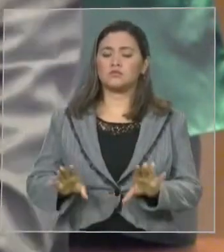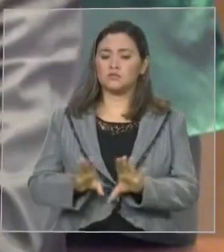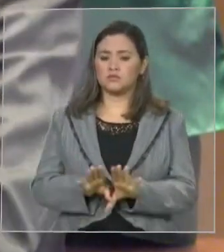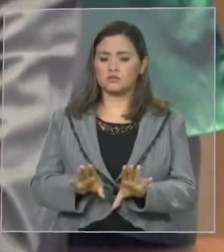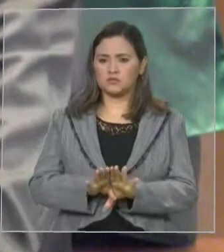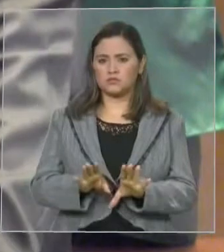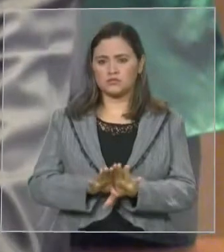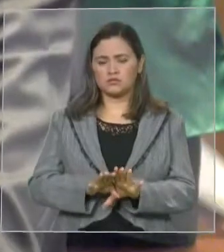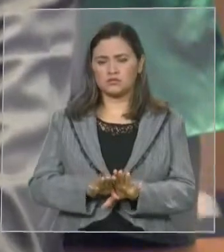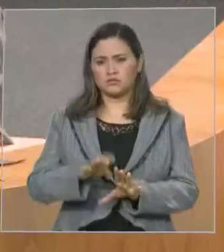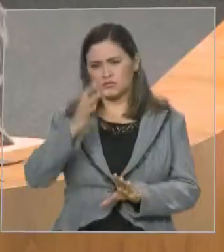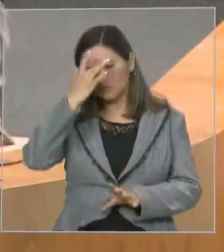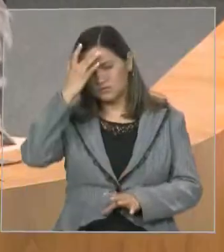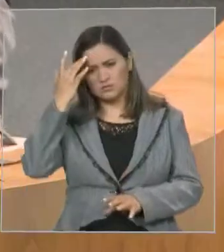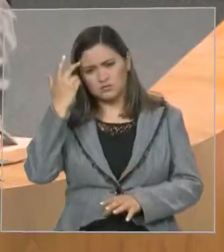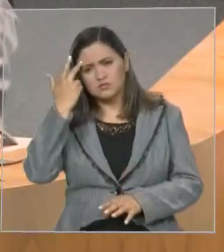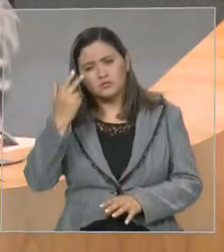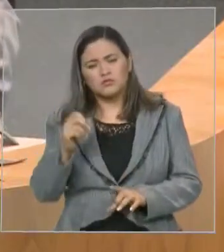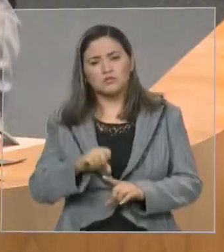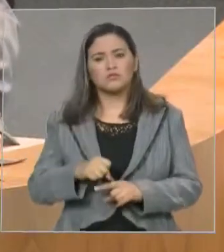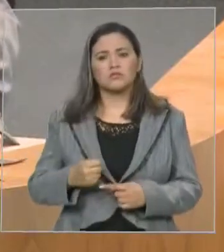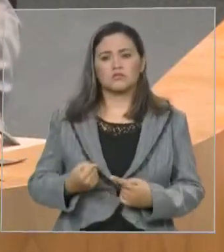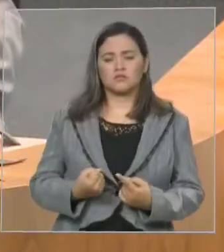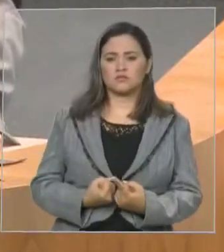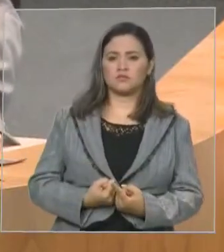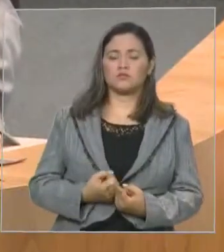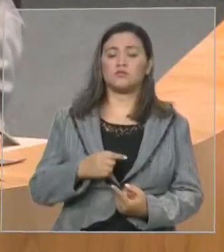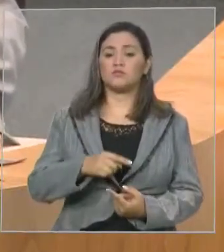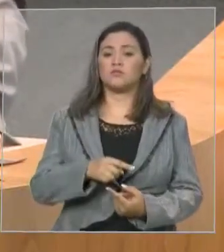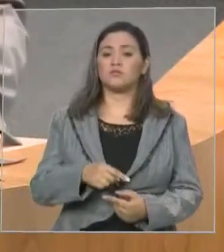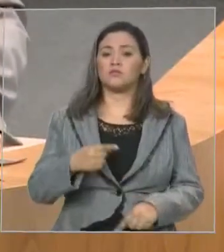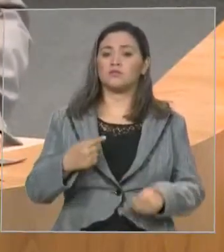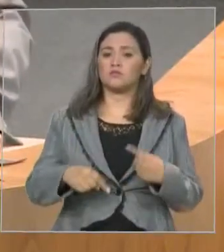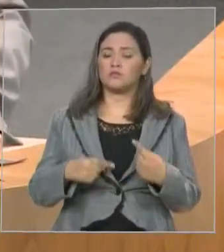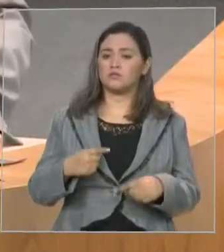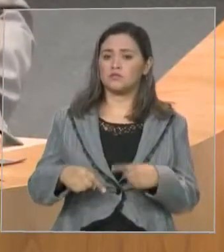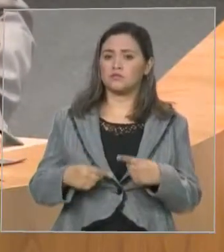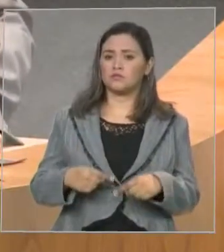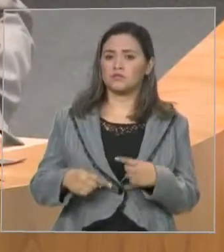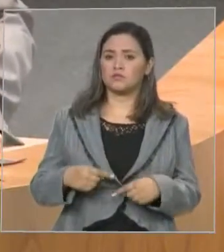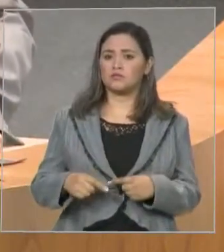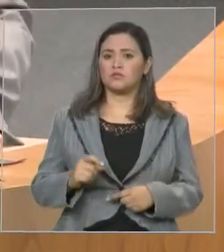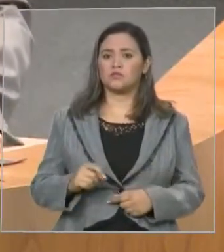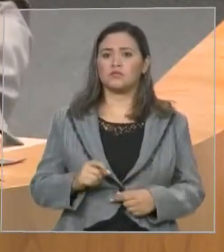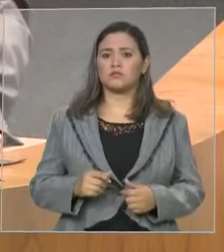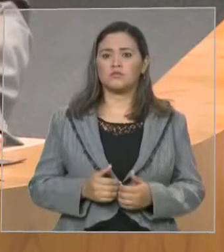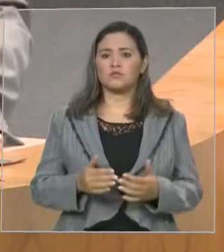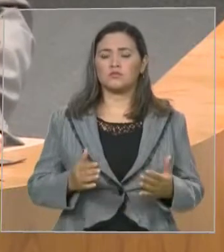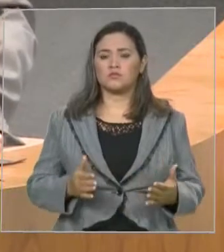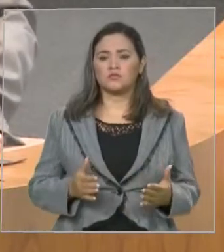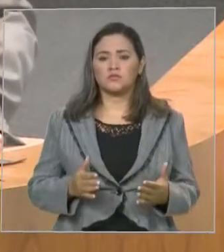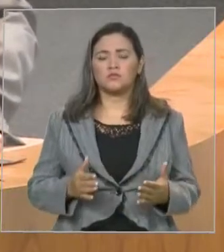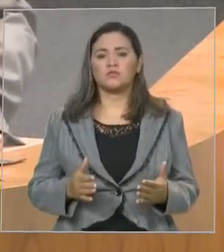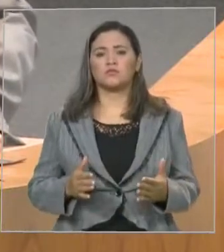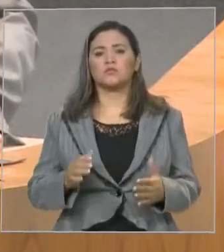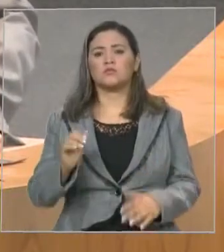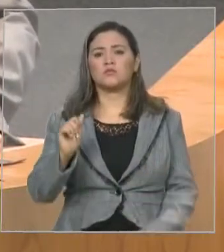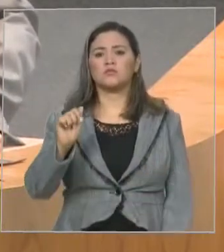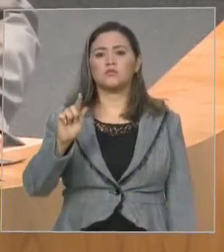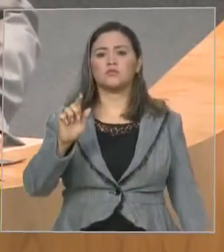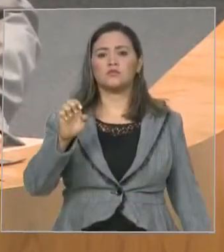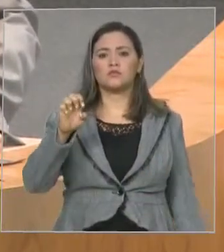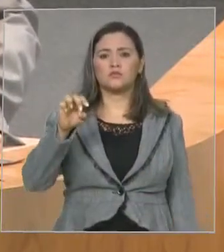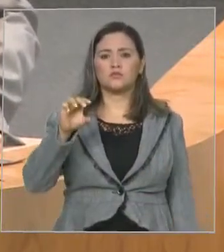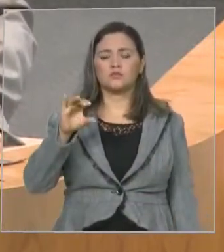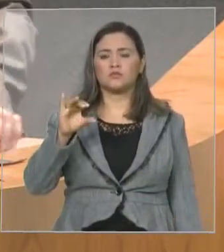integrantes da sociedade, né? E discutimos lá em Peritoró a necessidade da reabertura da agência, assim como fizemos da abertura